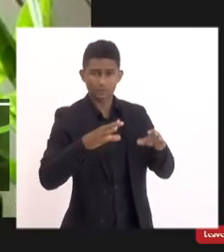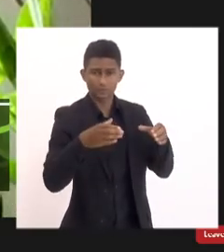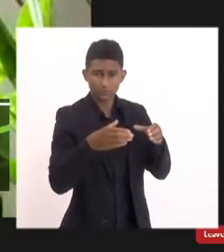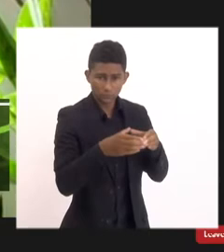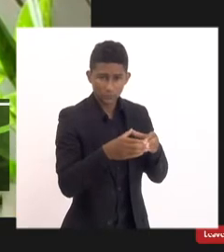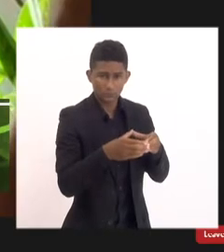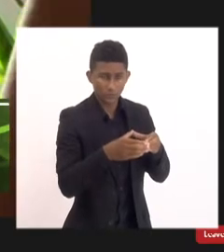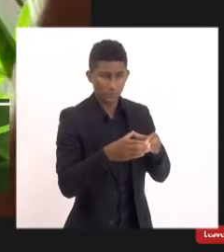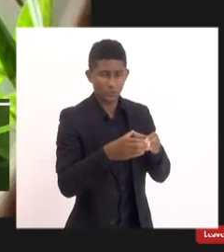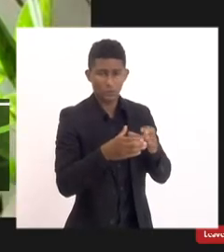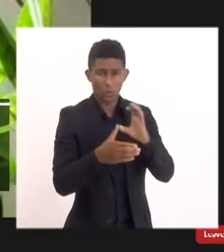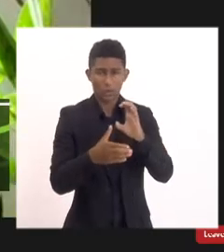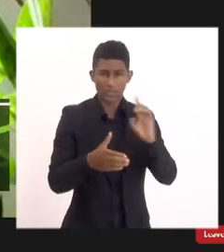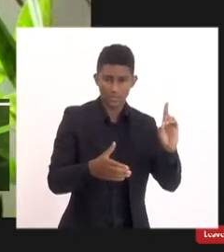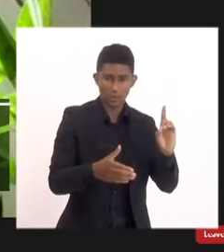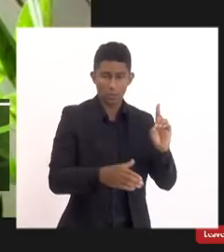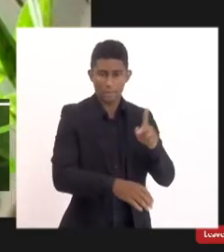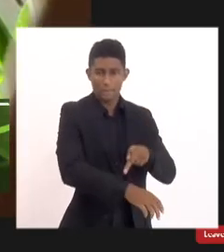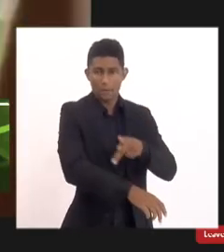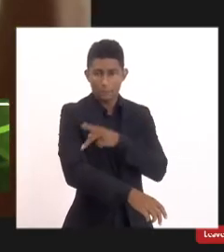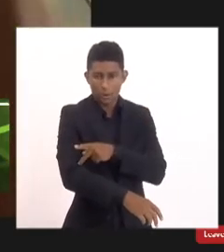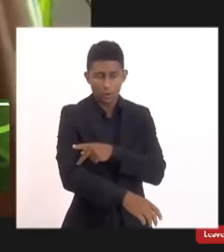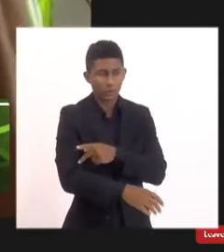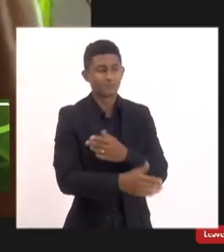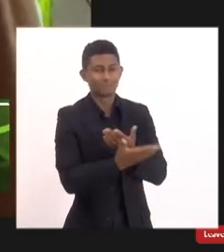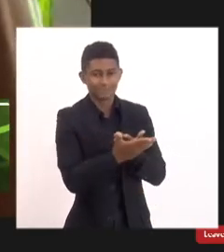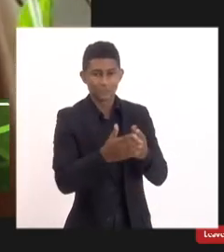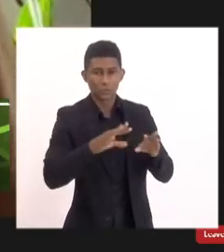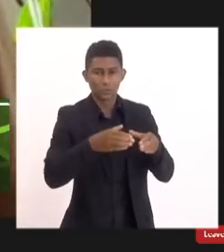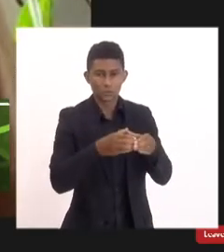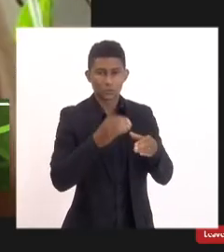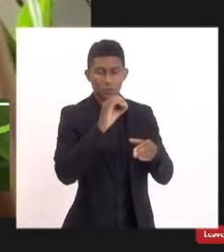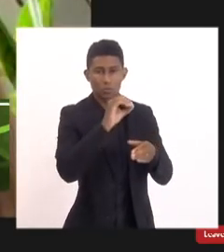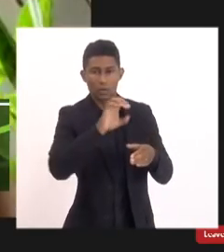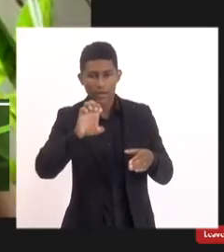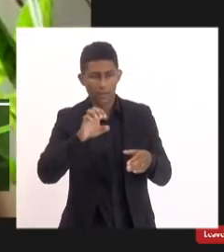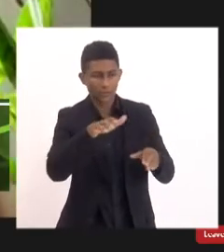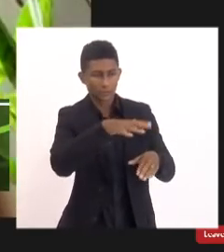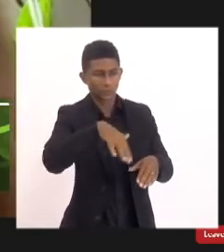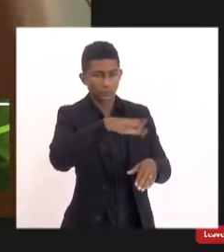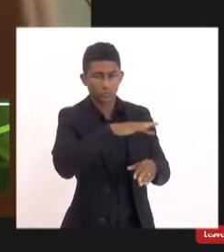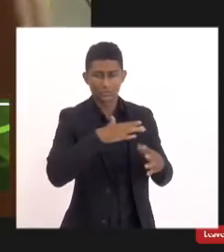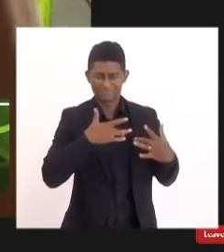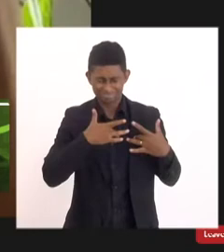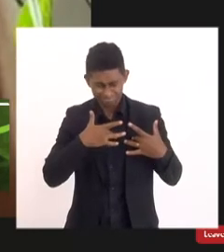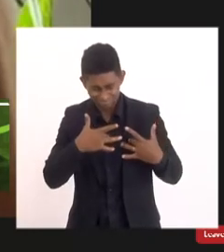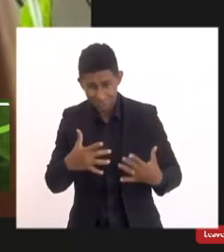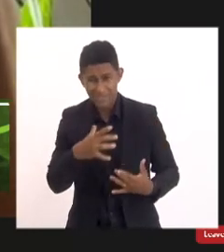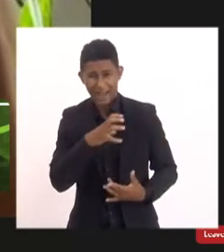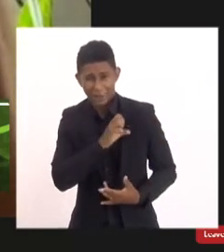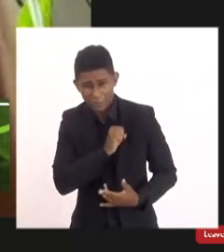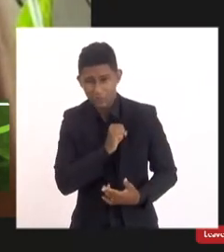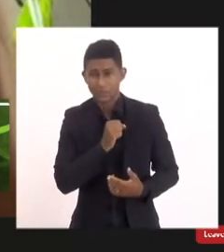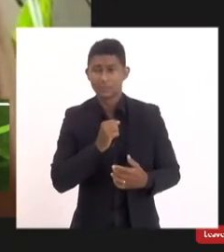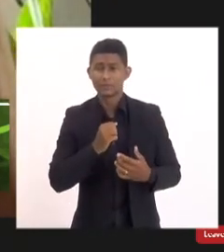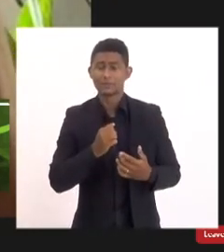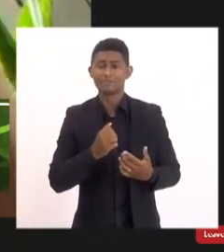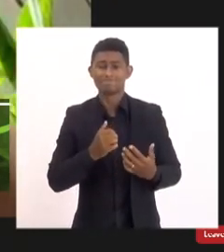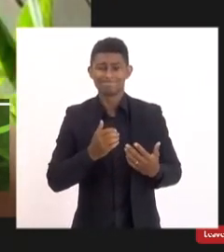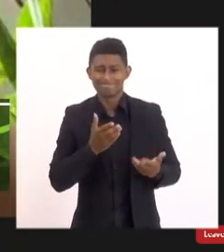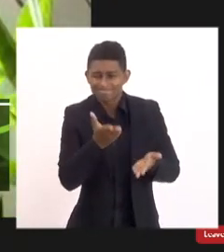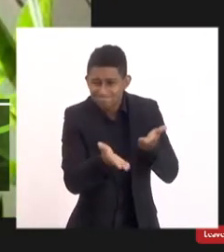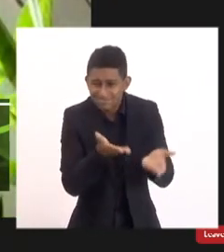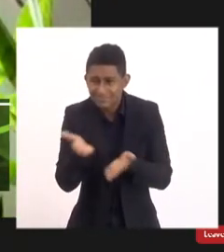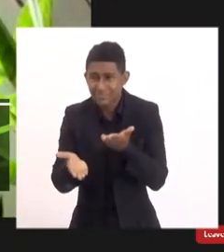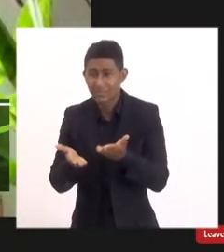de coordenação pedagógica, orientação educacional, por amor, porque